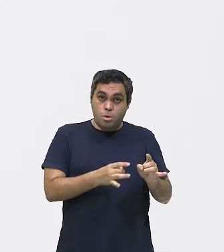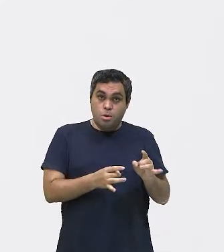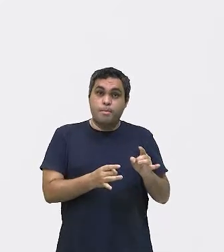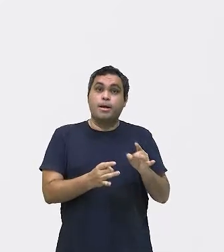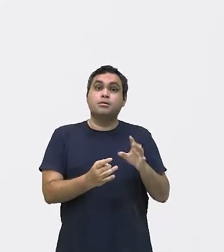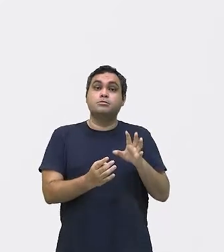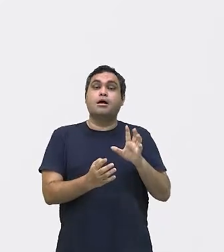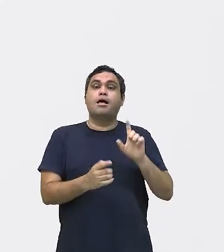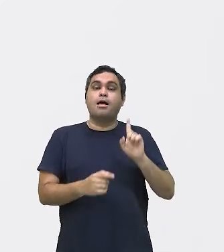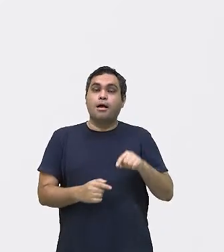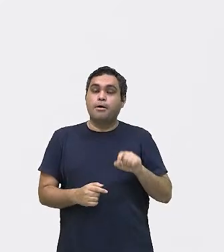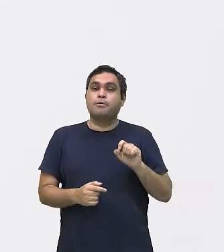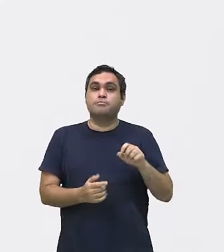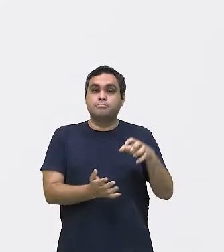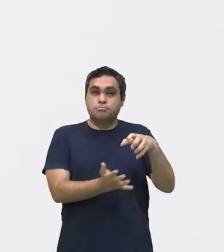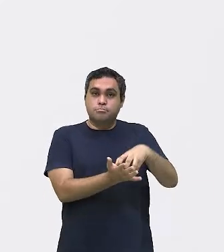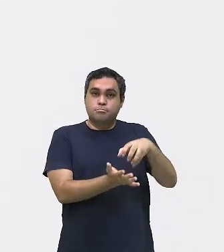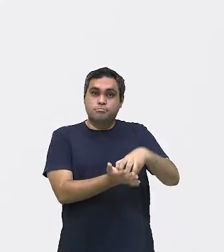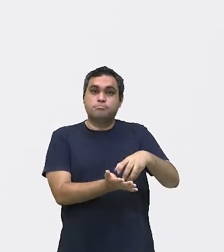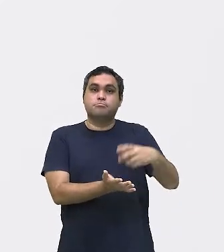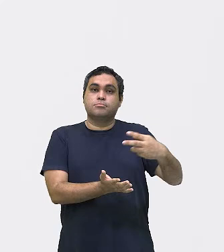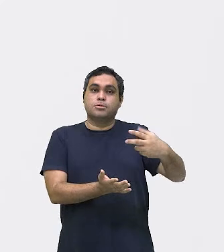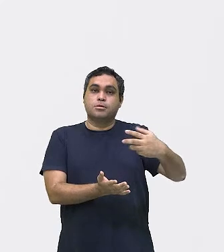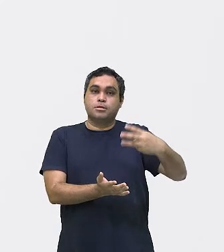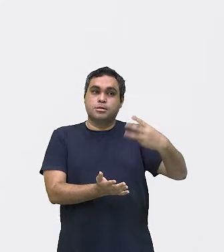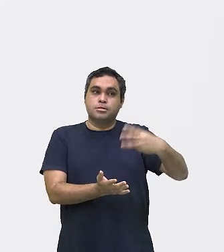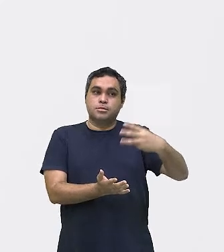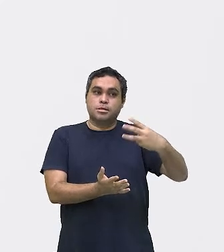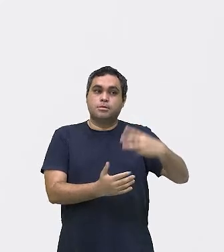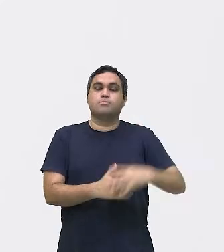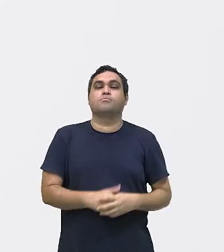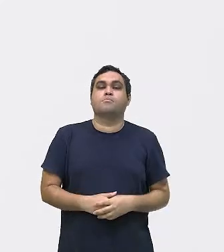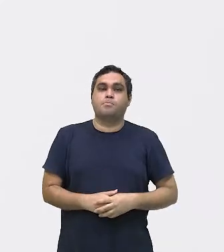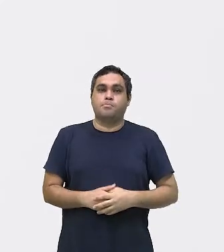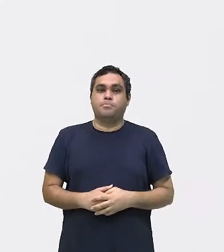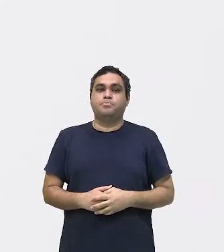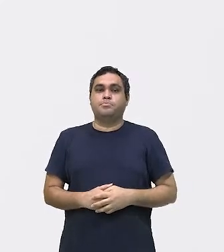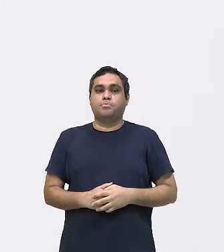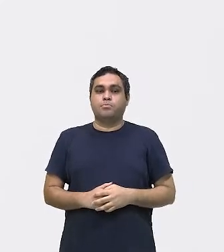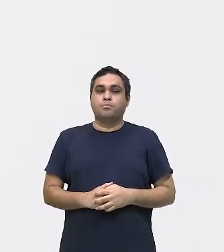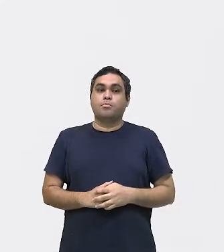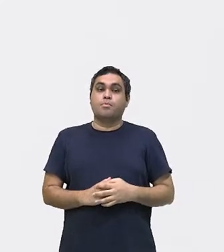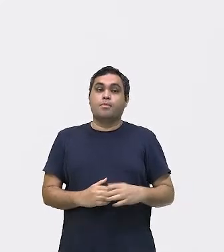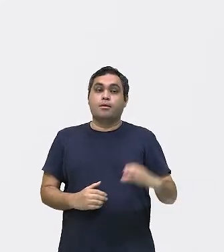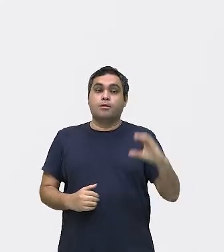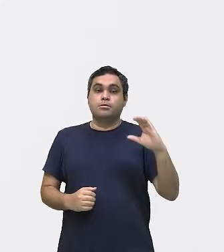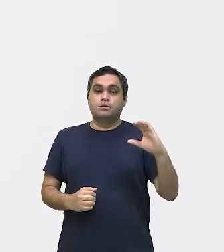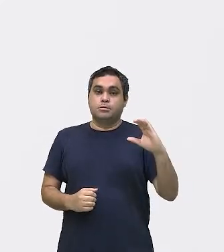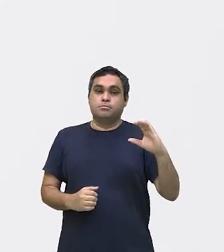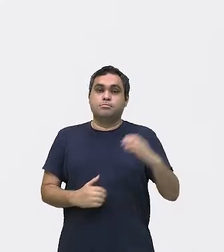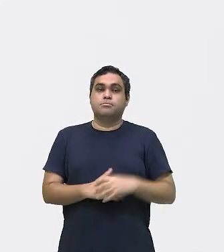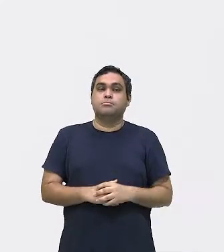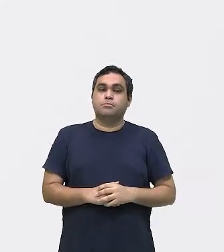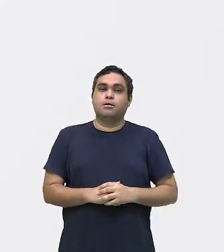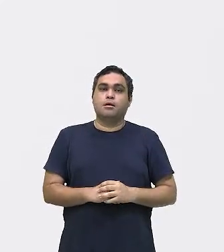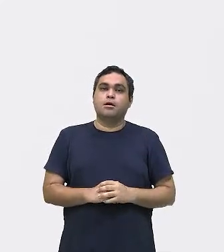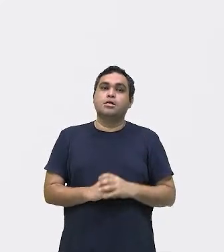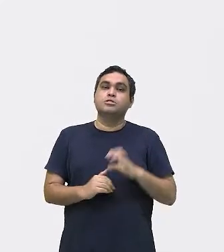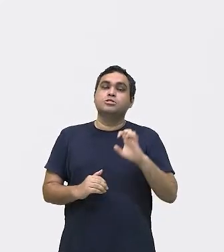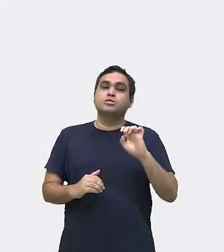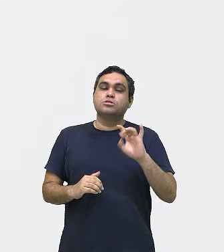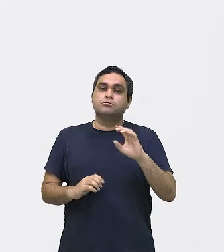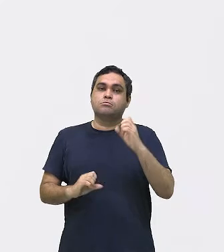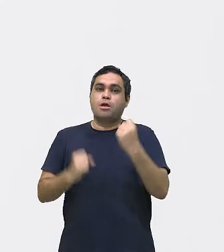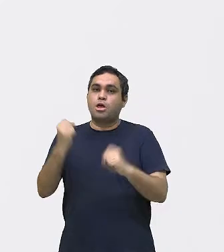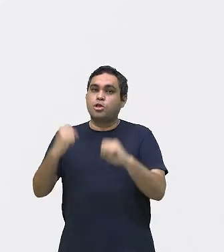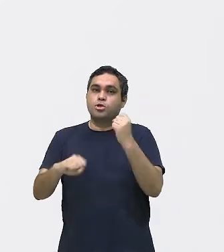parte das atividades econômicas do setor terciário, tá bom? E aí na letra C, apenas atividades da